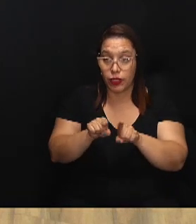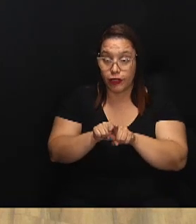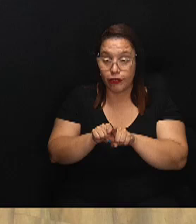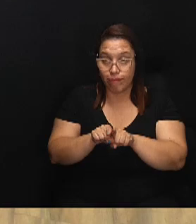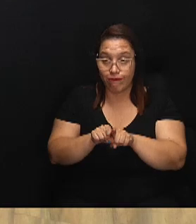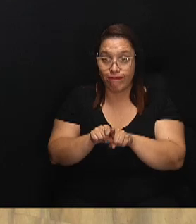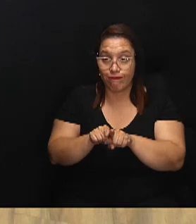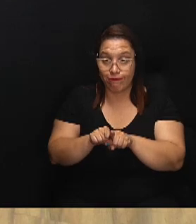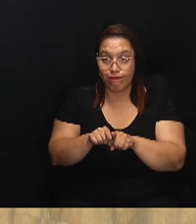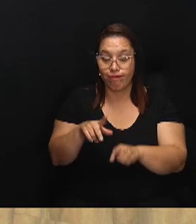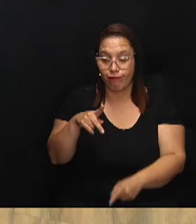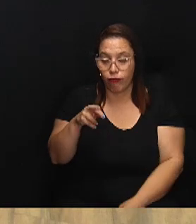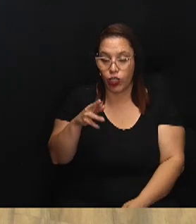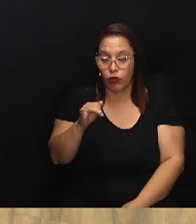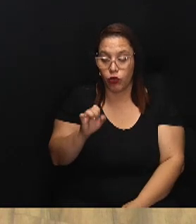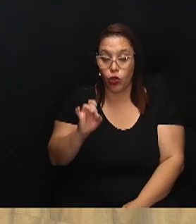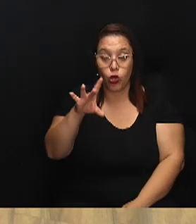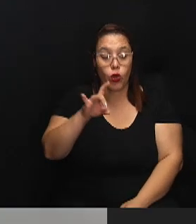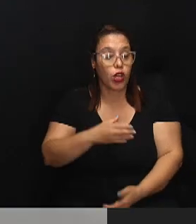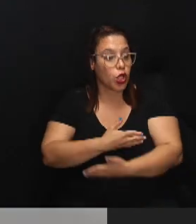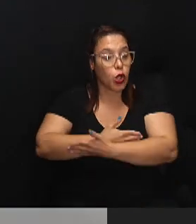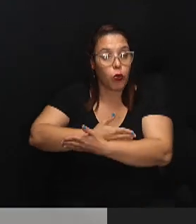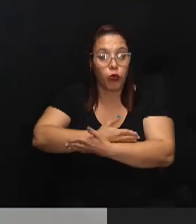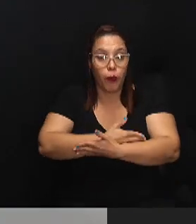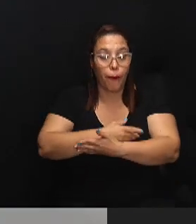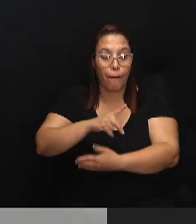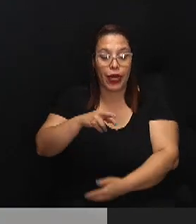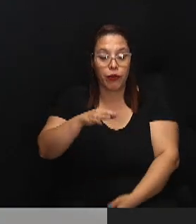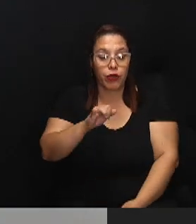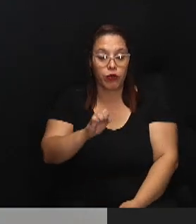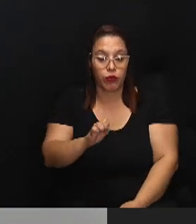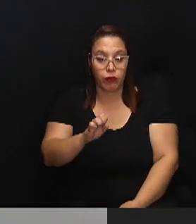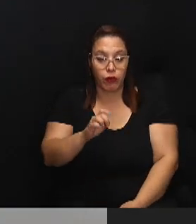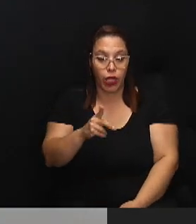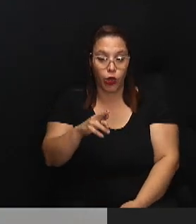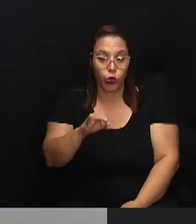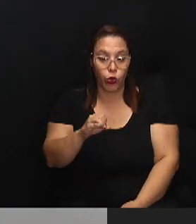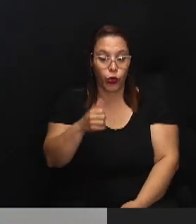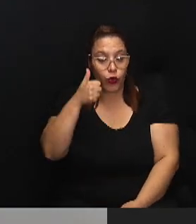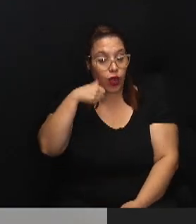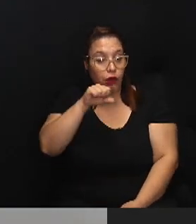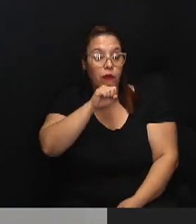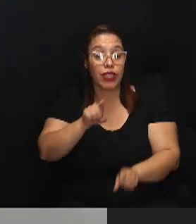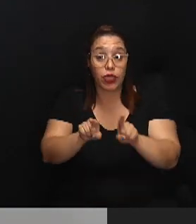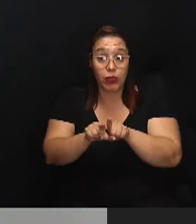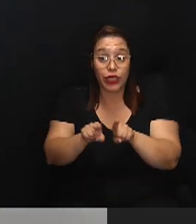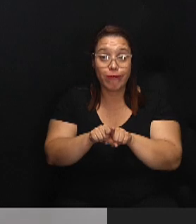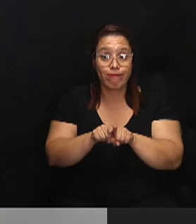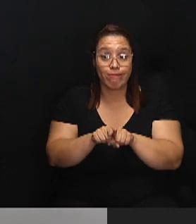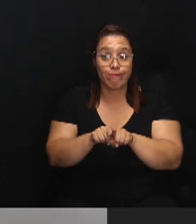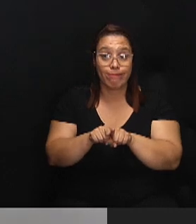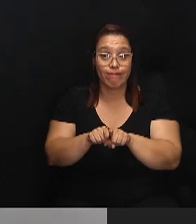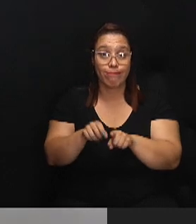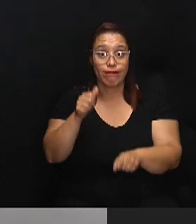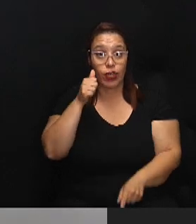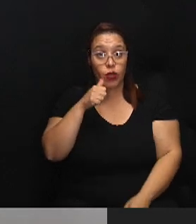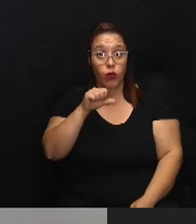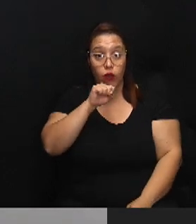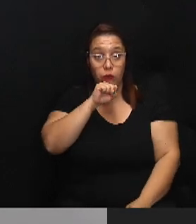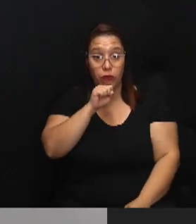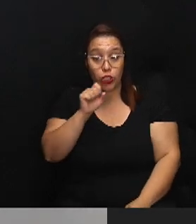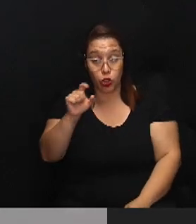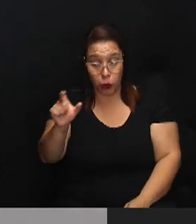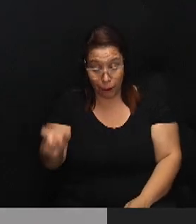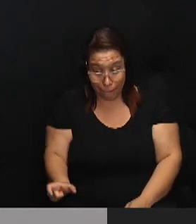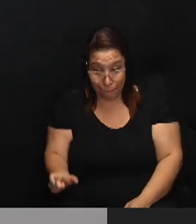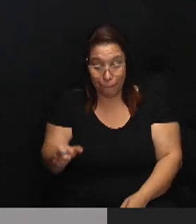Então, né, não é só o bebê que é prematuro, a mãe também é prematura. Né? E a mãe de um bebê